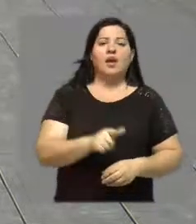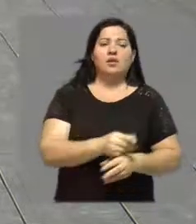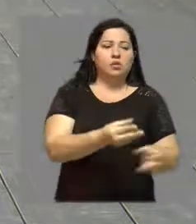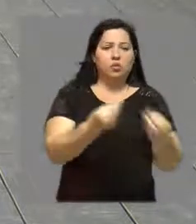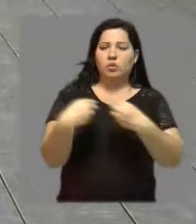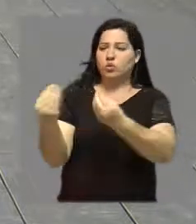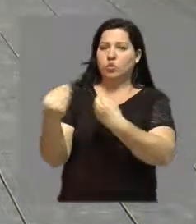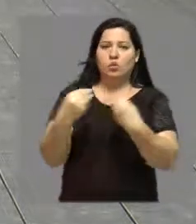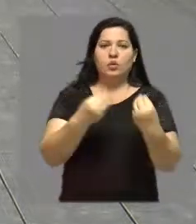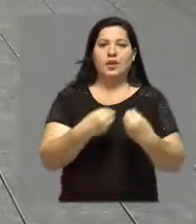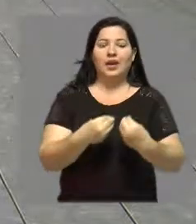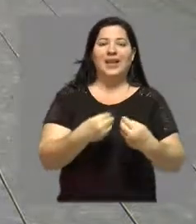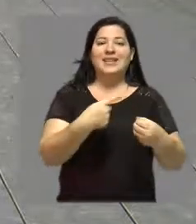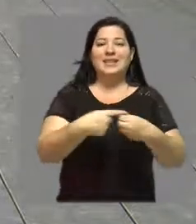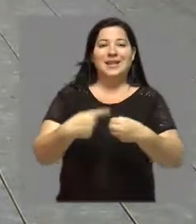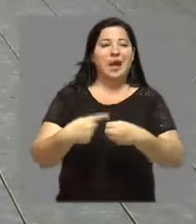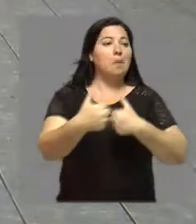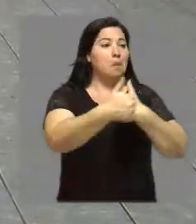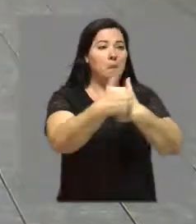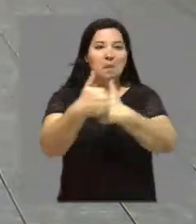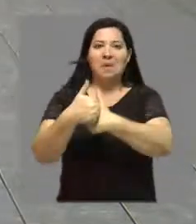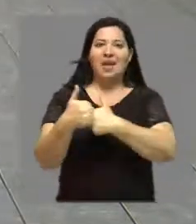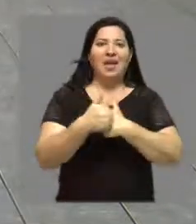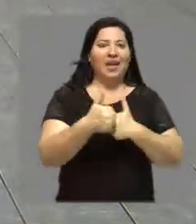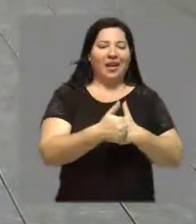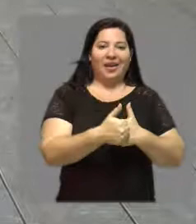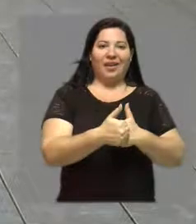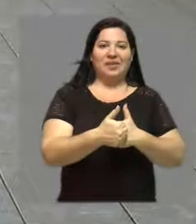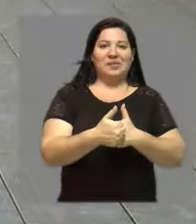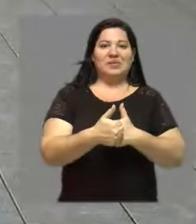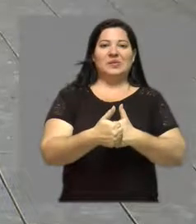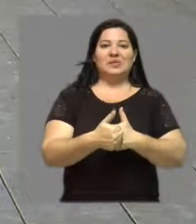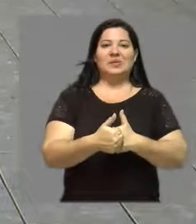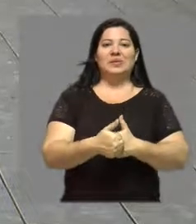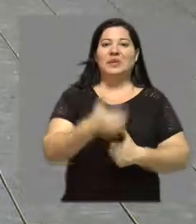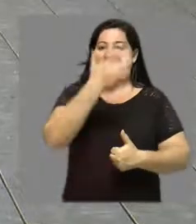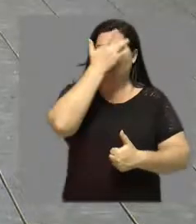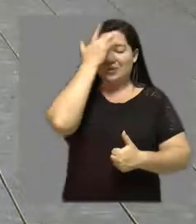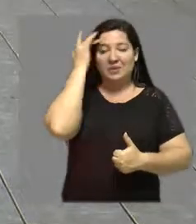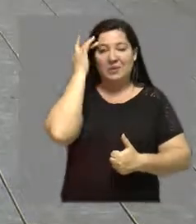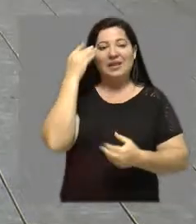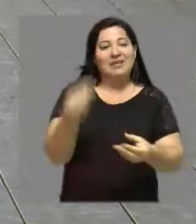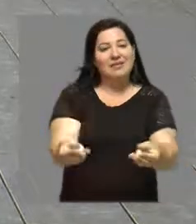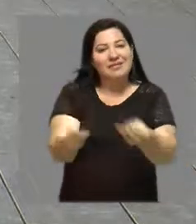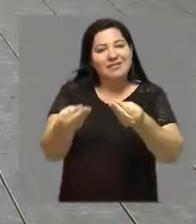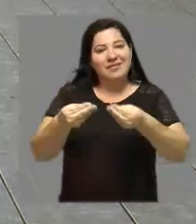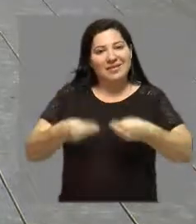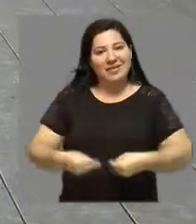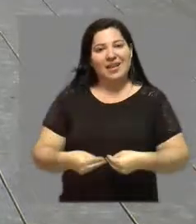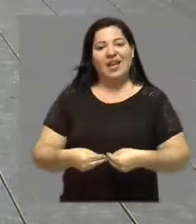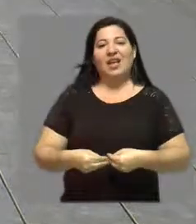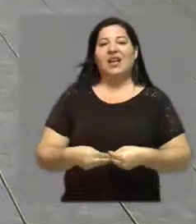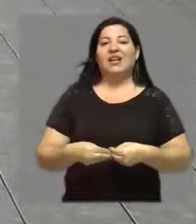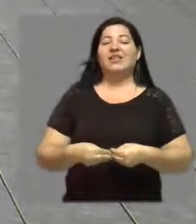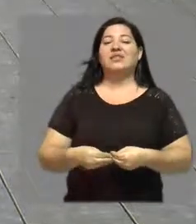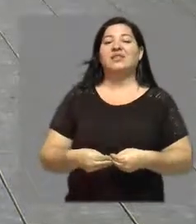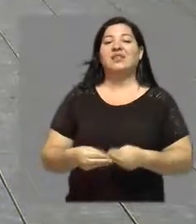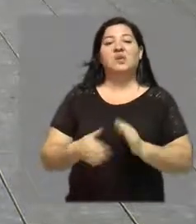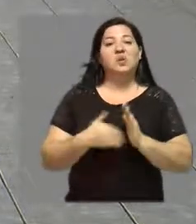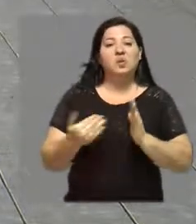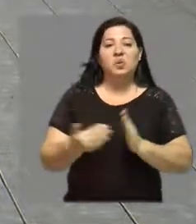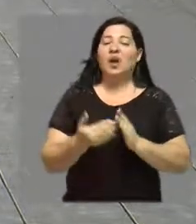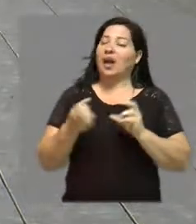doações, inclusive até de cidades vizinhas. Pessoas que são beneméritas, inclusive, que vêm e doam tudo